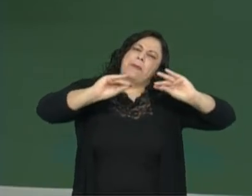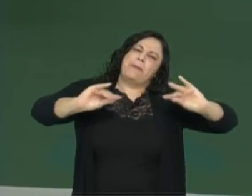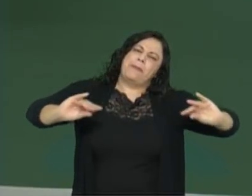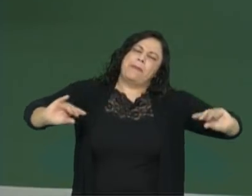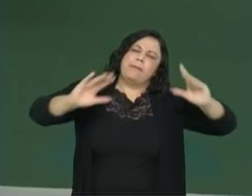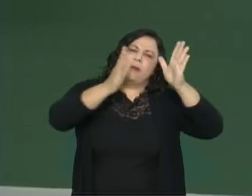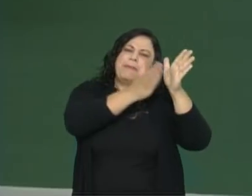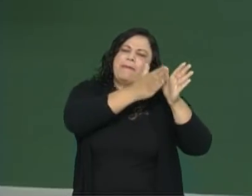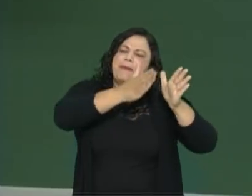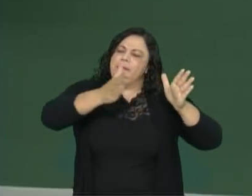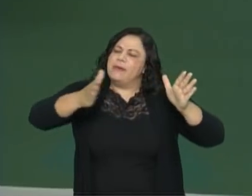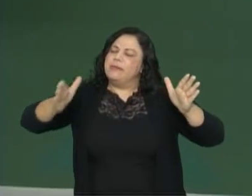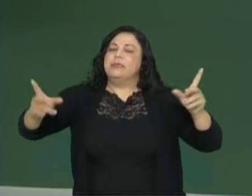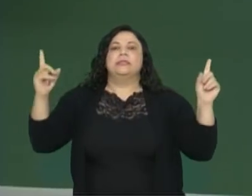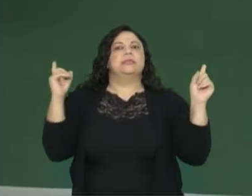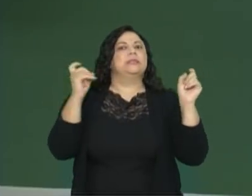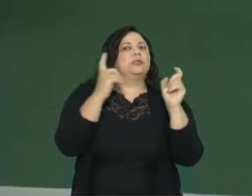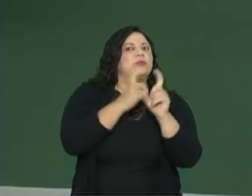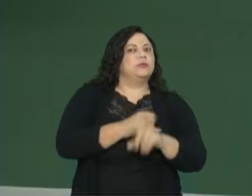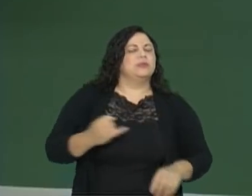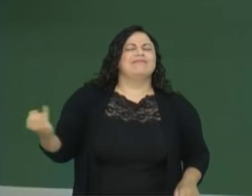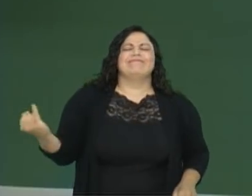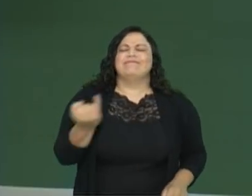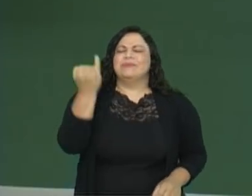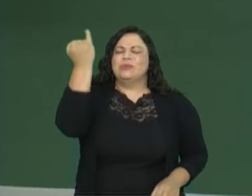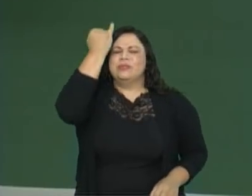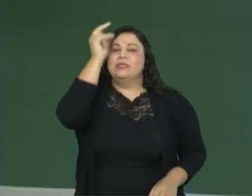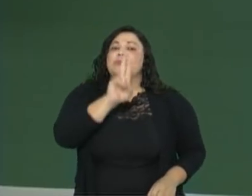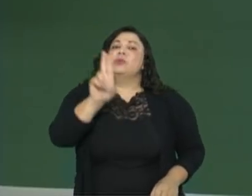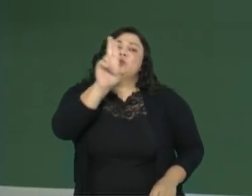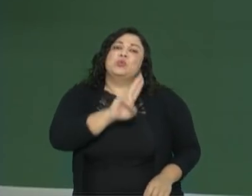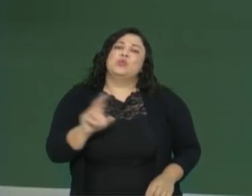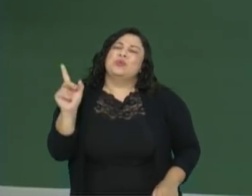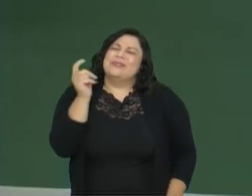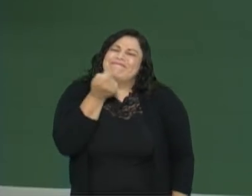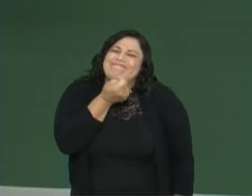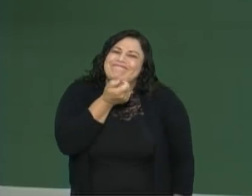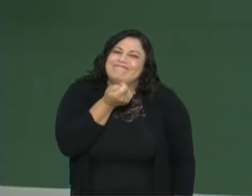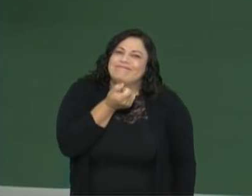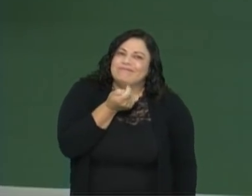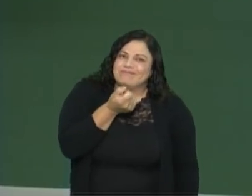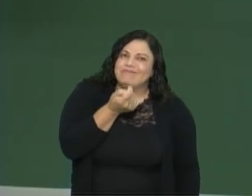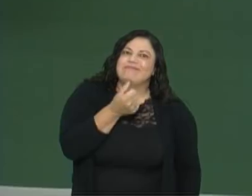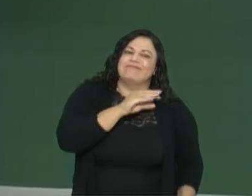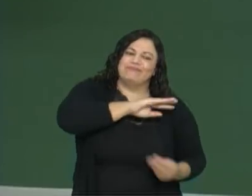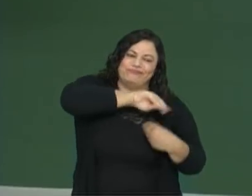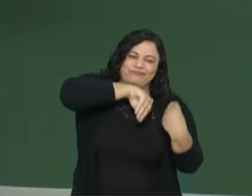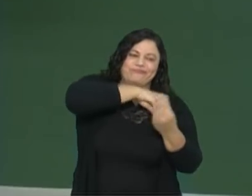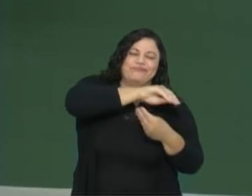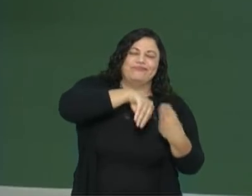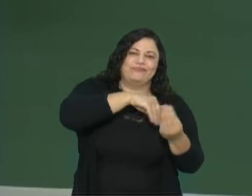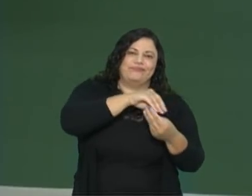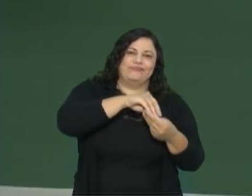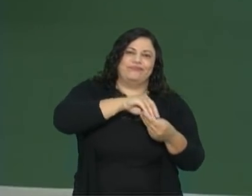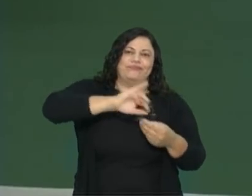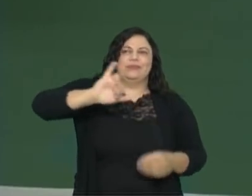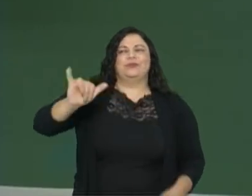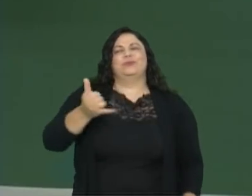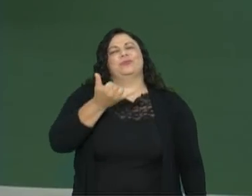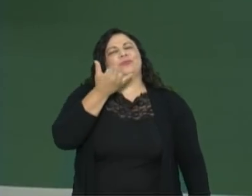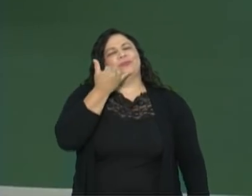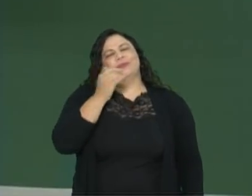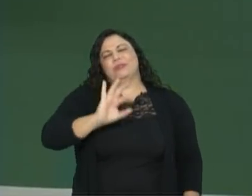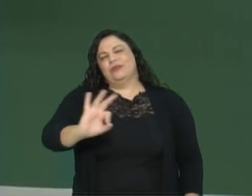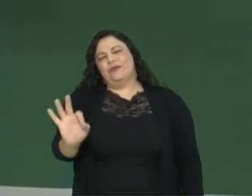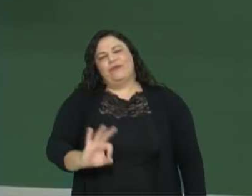dele ser muito importante, usa-se tão pouco, que não justifica aumentar muito o preço.